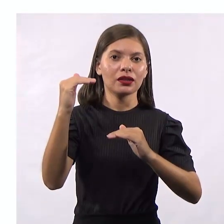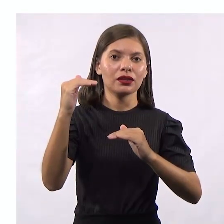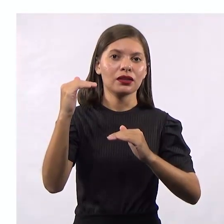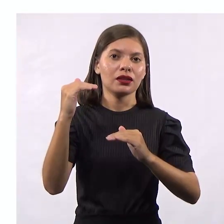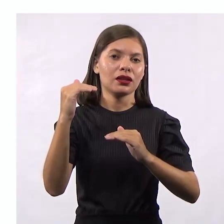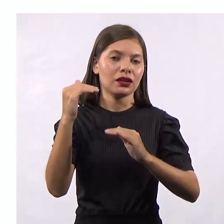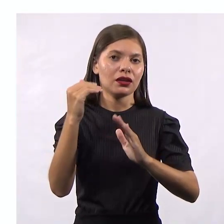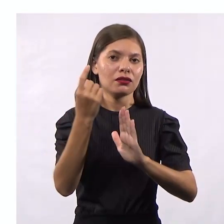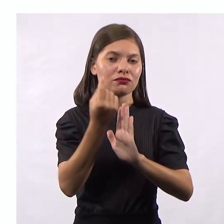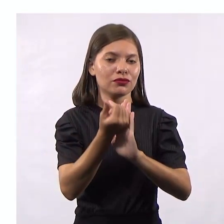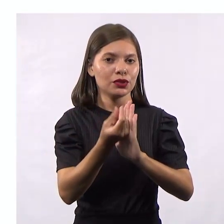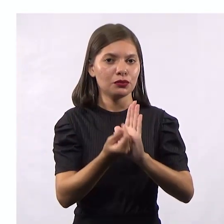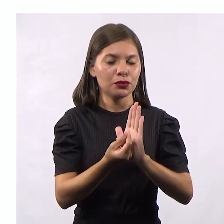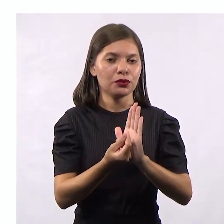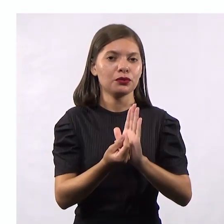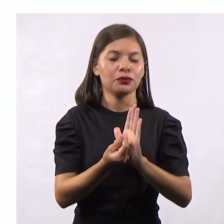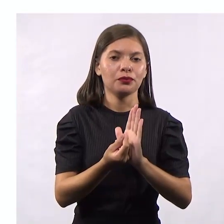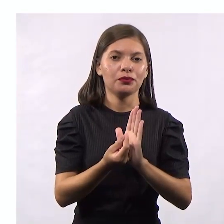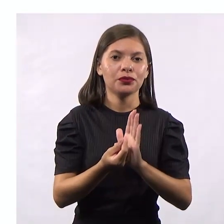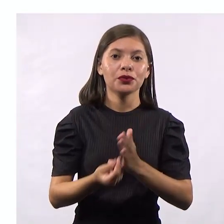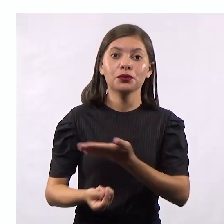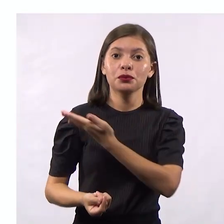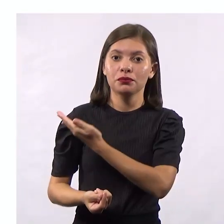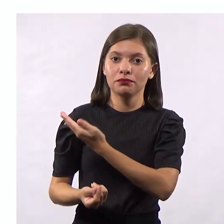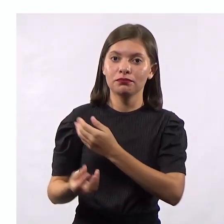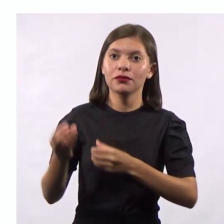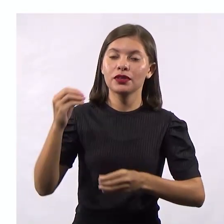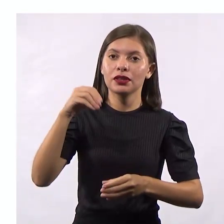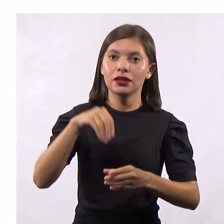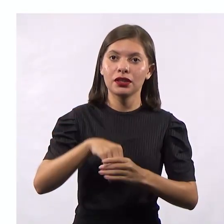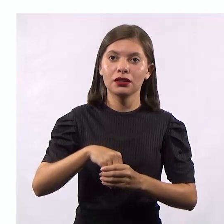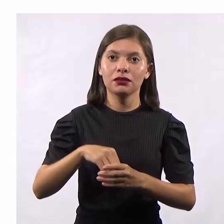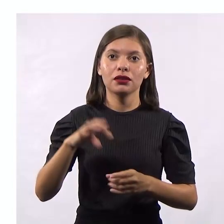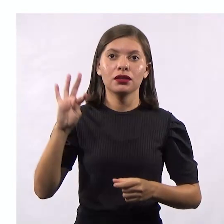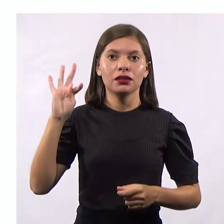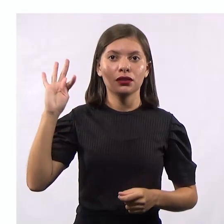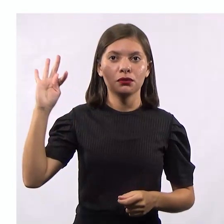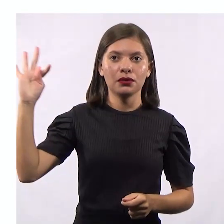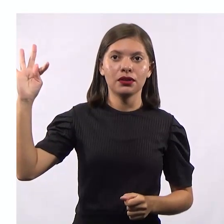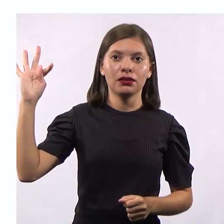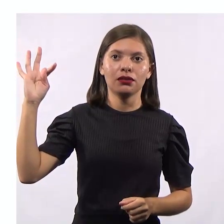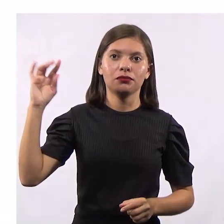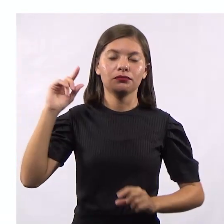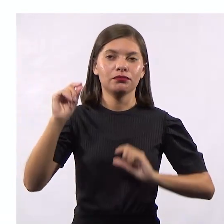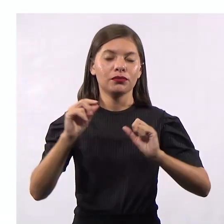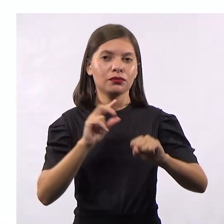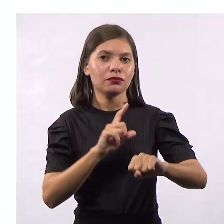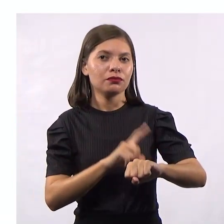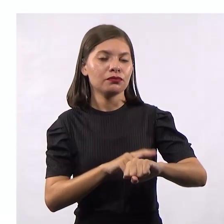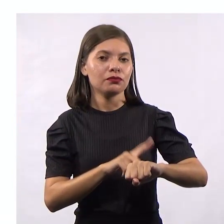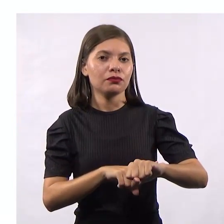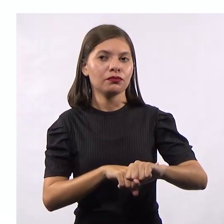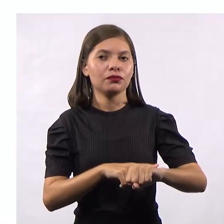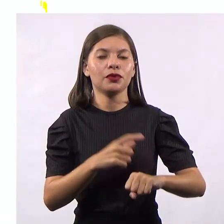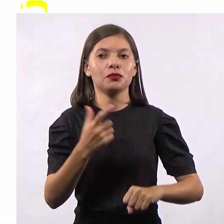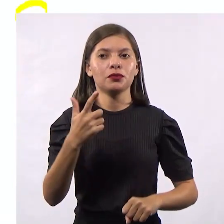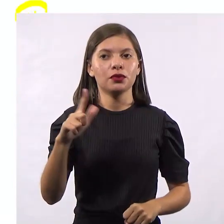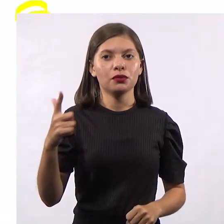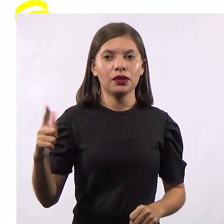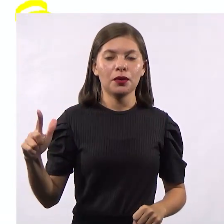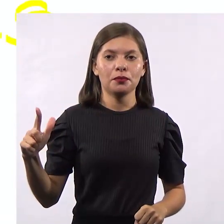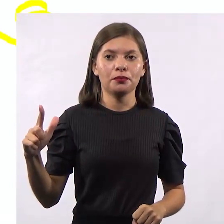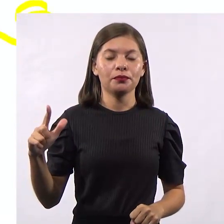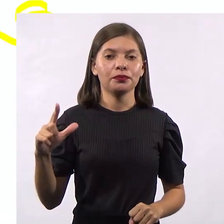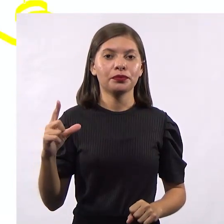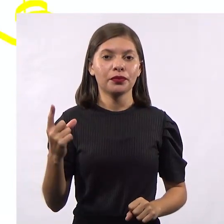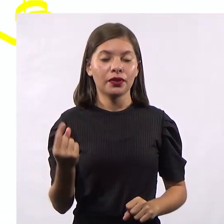de um tributo e acaba gerando reflexo no contrato. Tudo isso, gente, está dentro da teoria da imprevisão e pode ter um